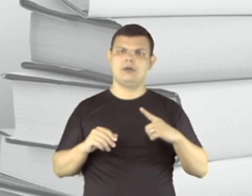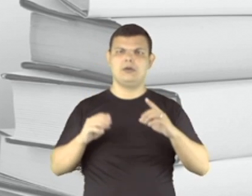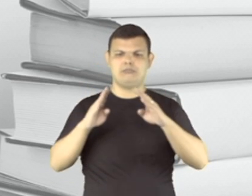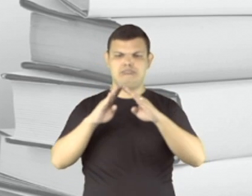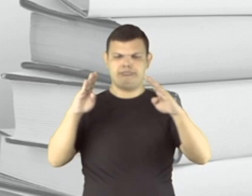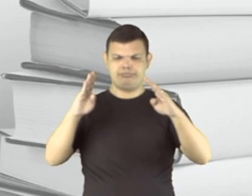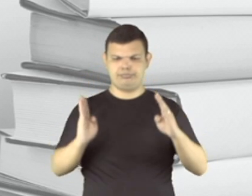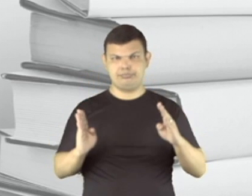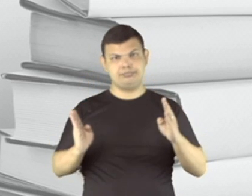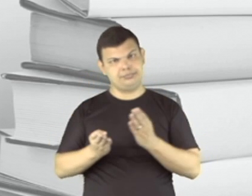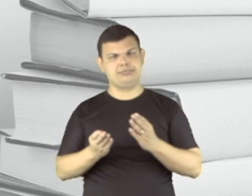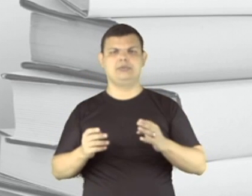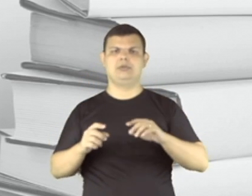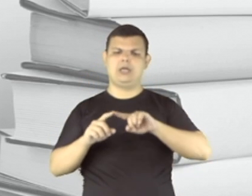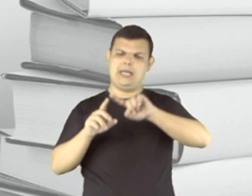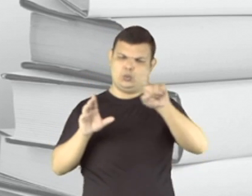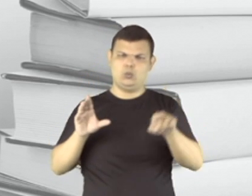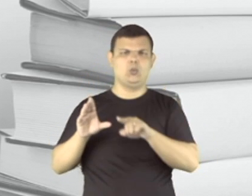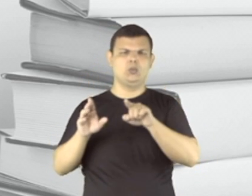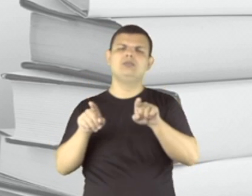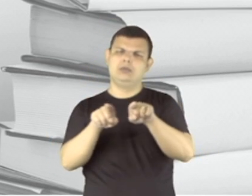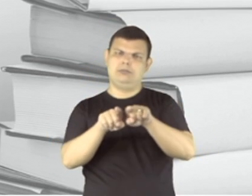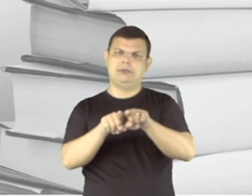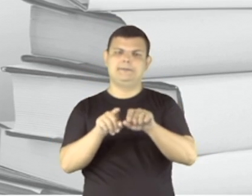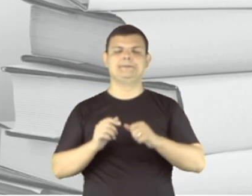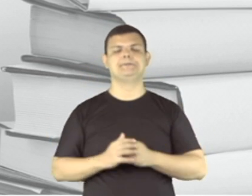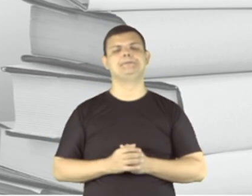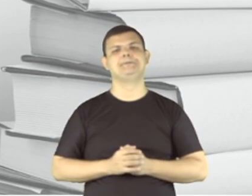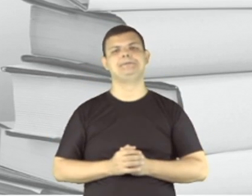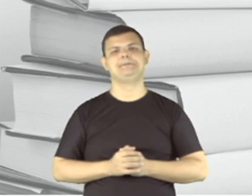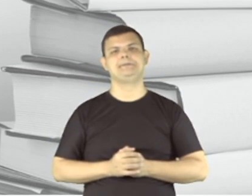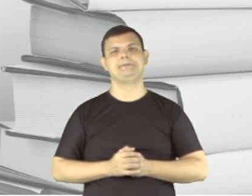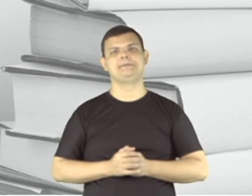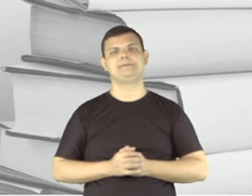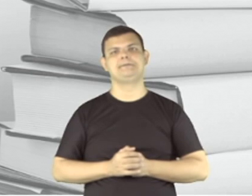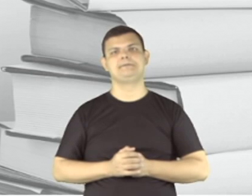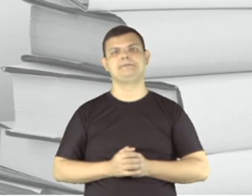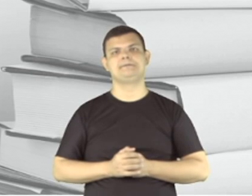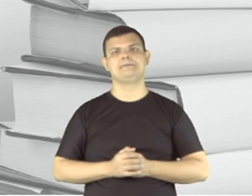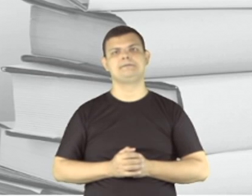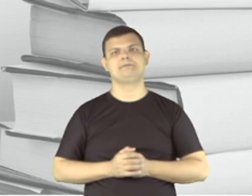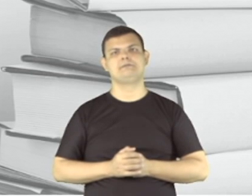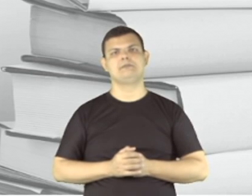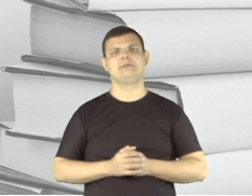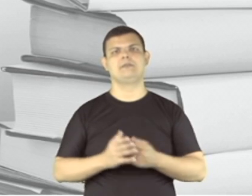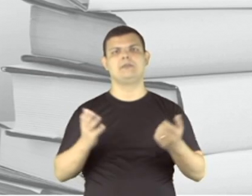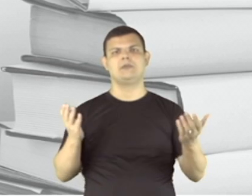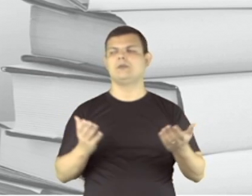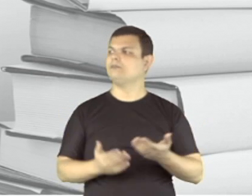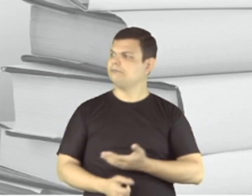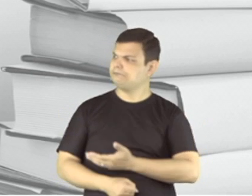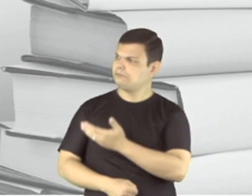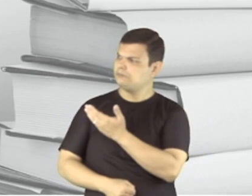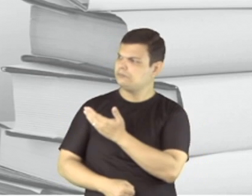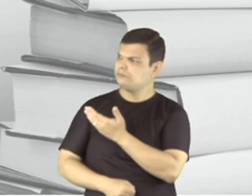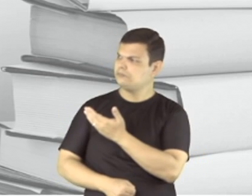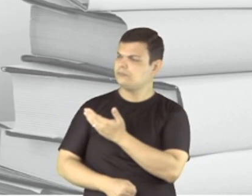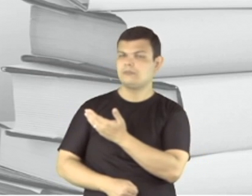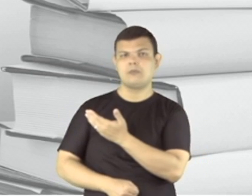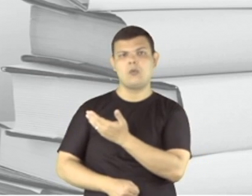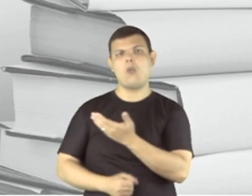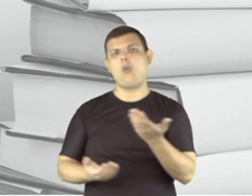poliedros e corpos redondos também. Agora, nós chegamos aqui também.